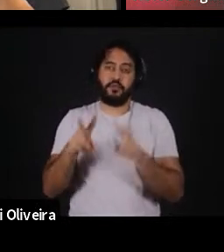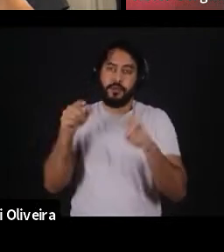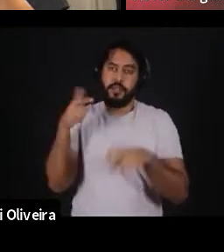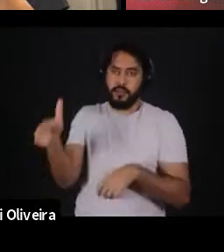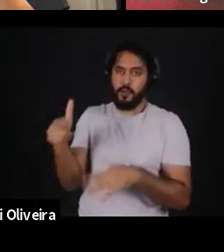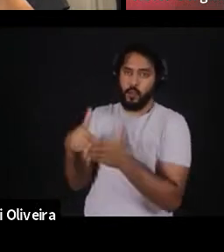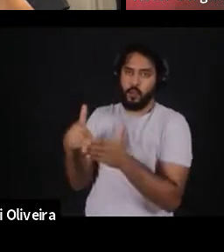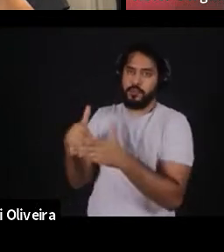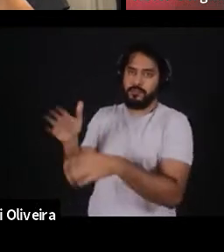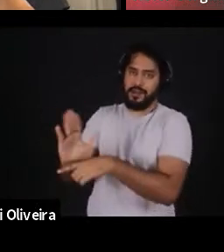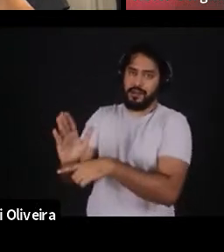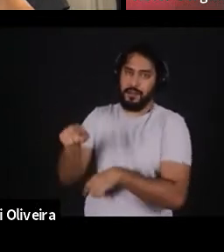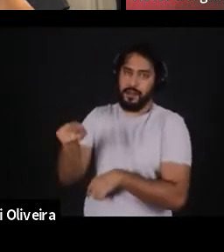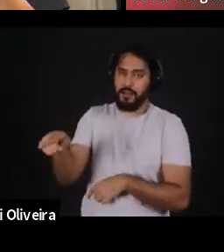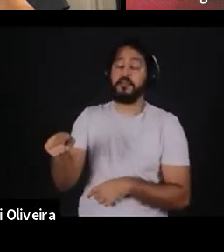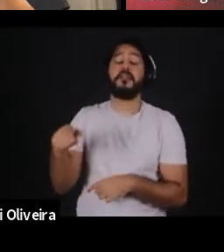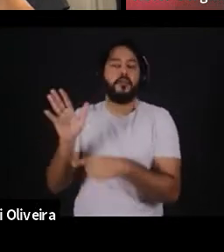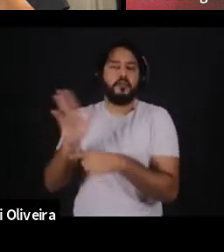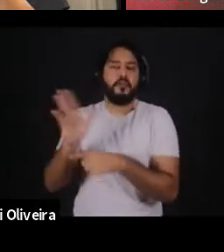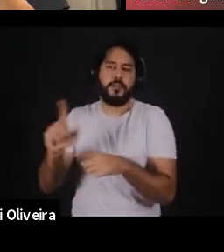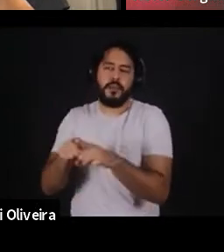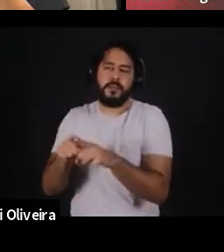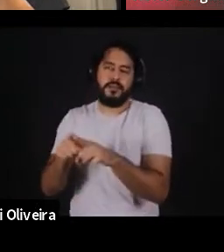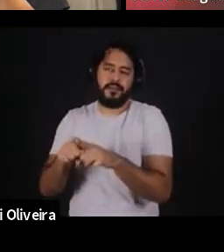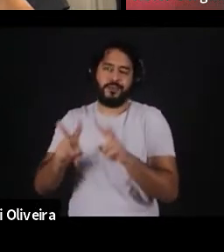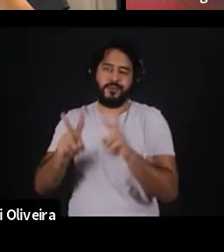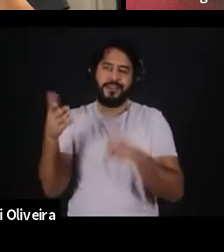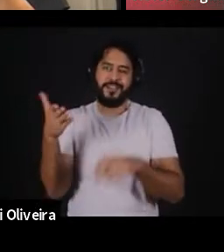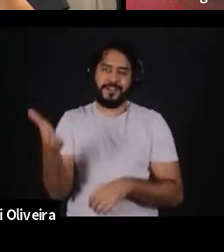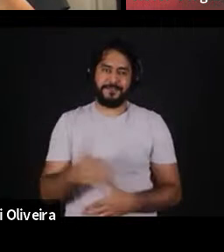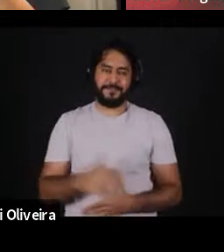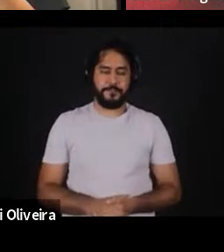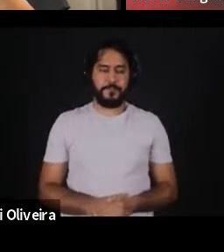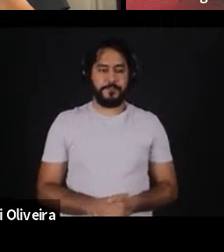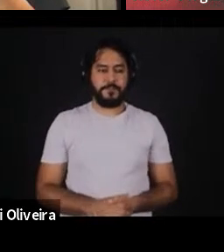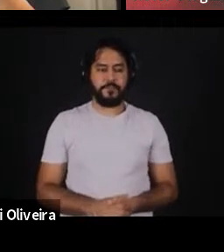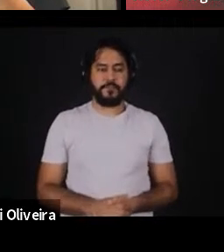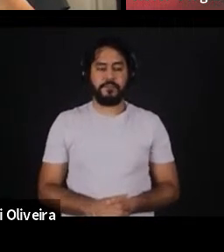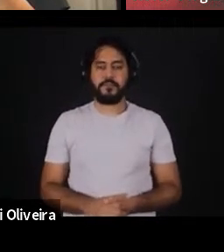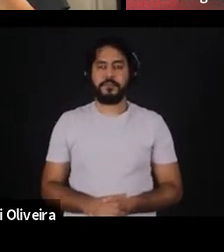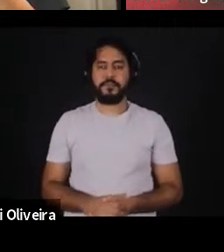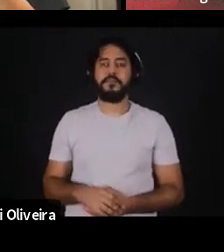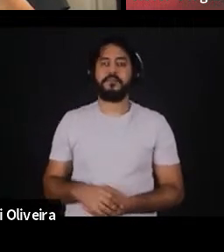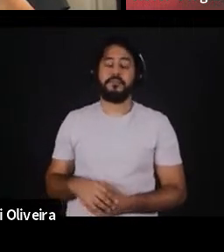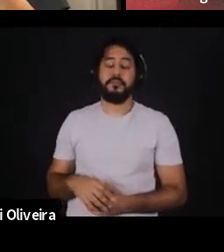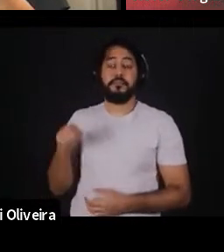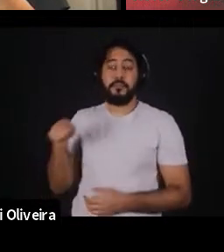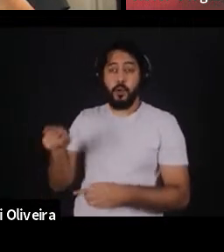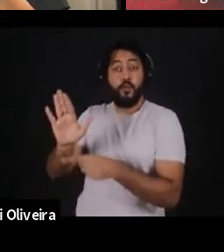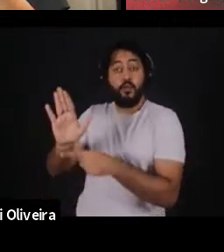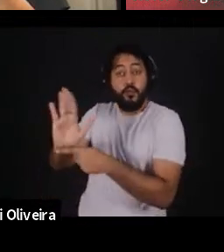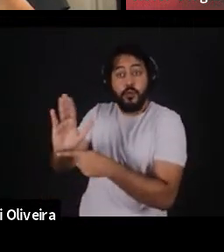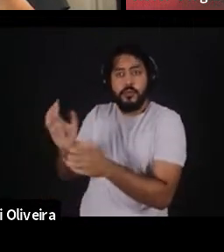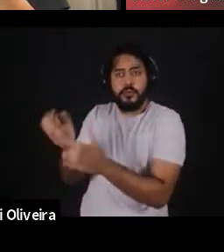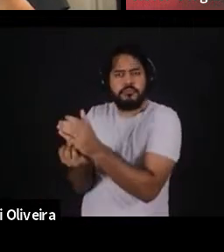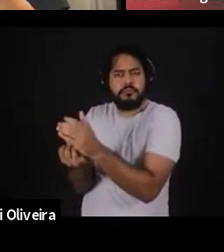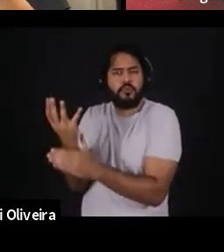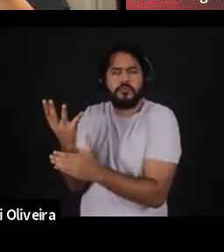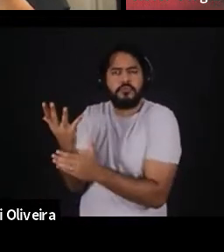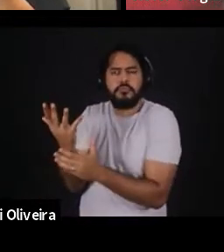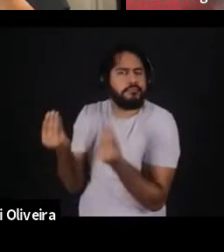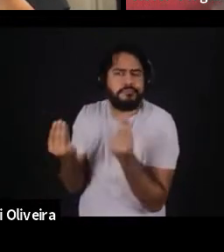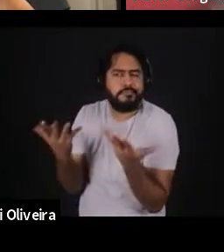fim também está ligado a essa instância. O dilema racial ele surge a partir de uma série